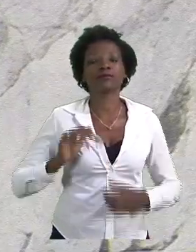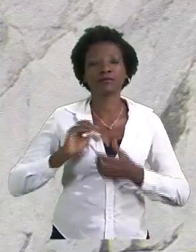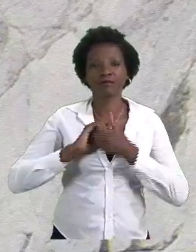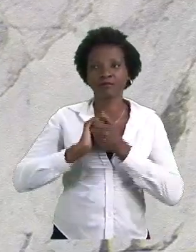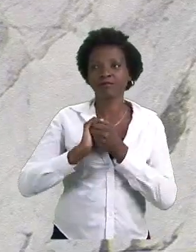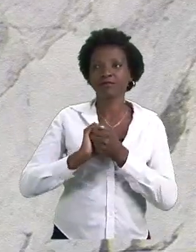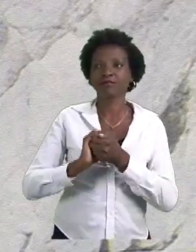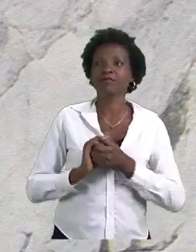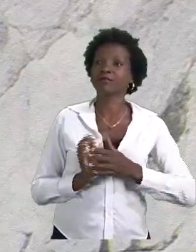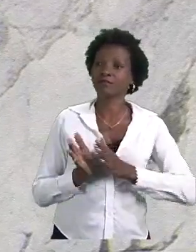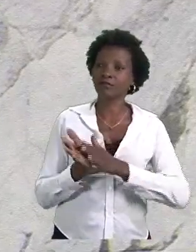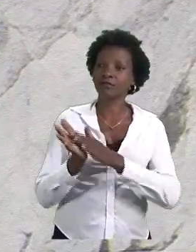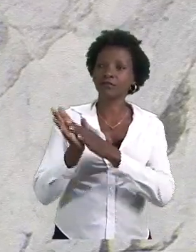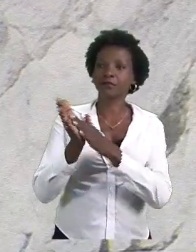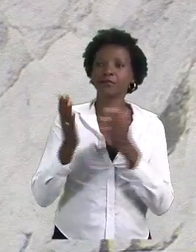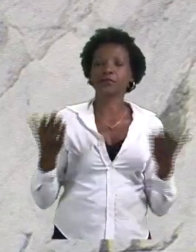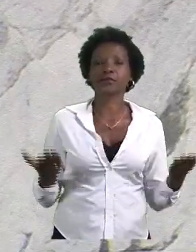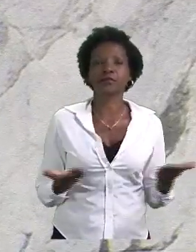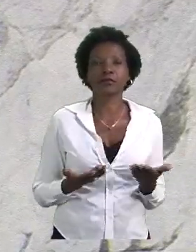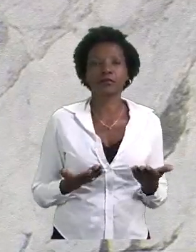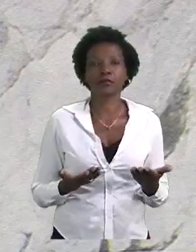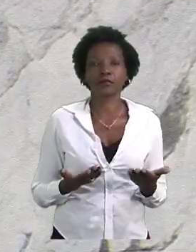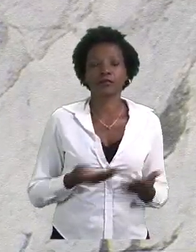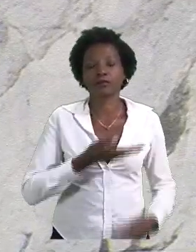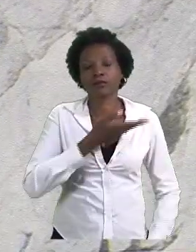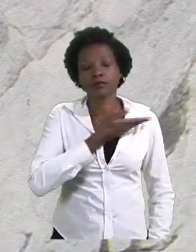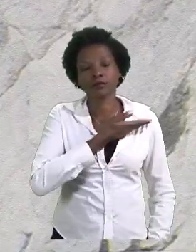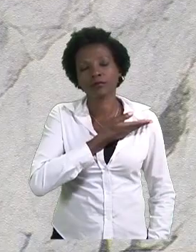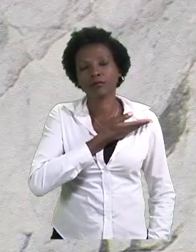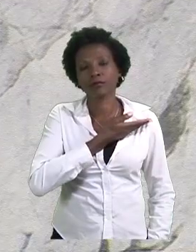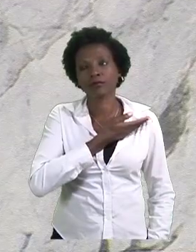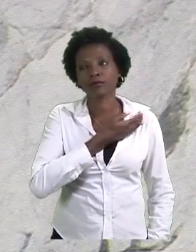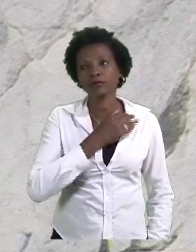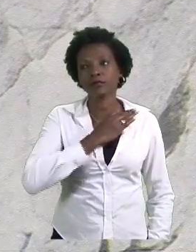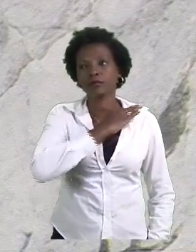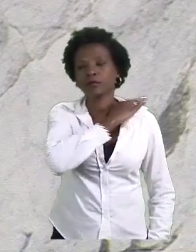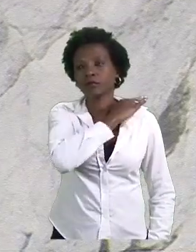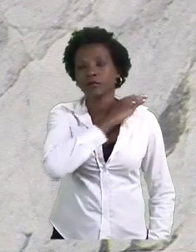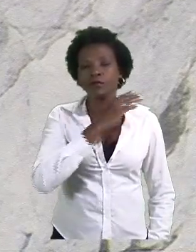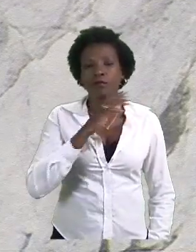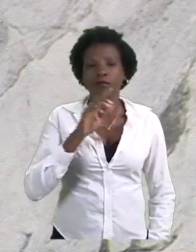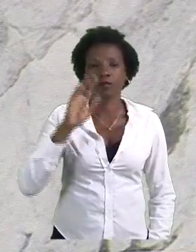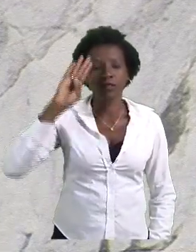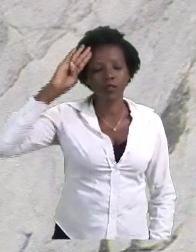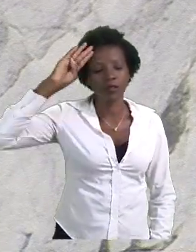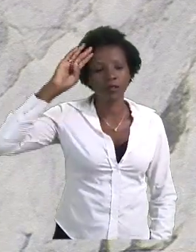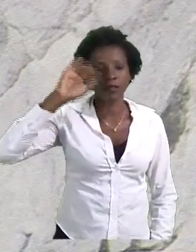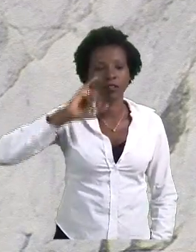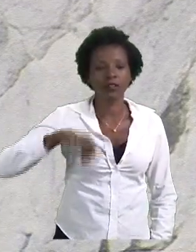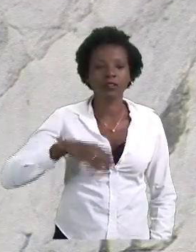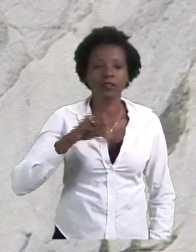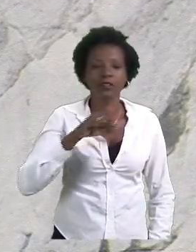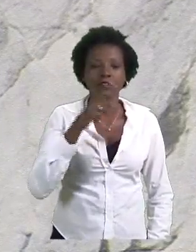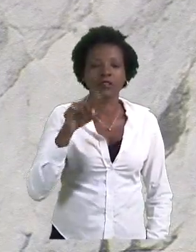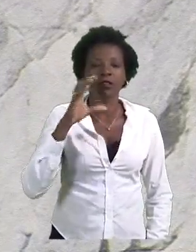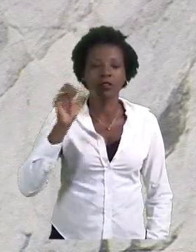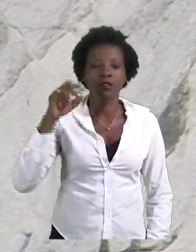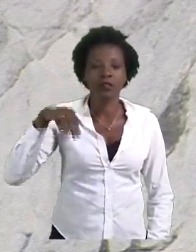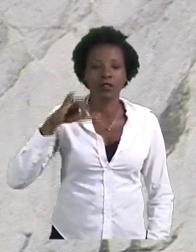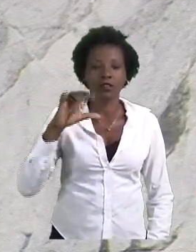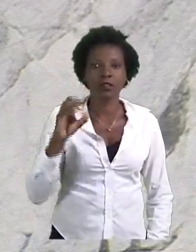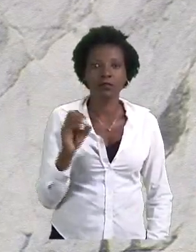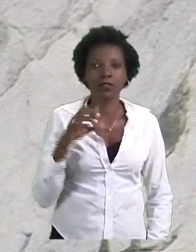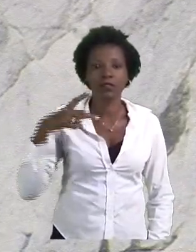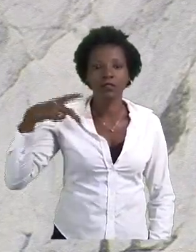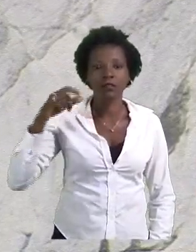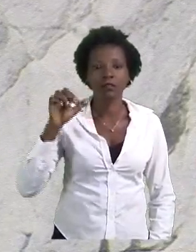homenageando e parabenizando hoje um grande amigo, o general de Exército João Camilo Pires de Campos, hoje pela manhã,